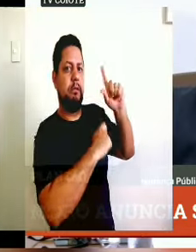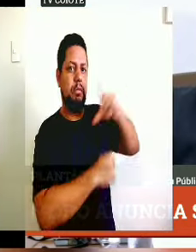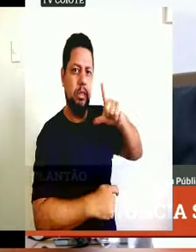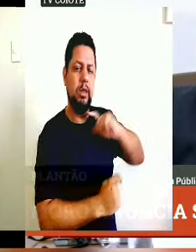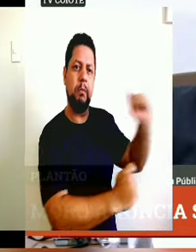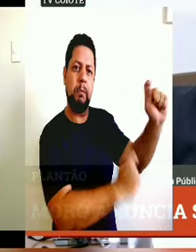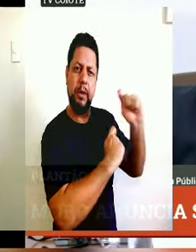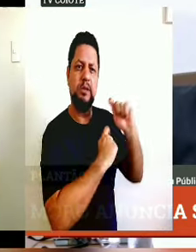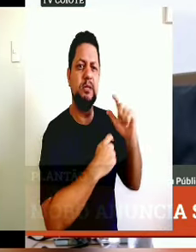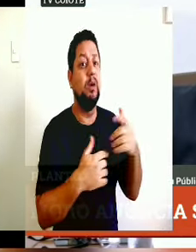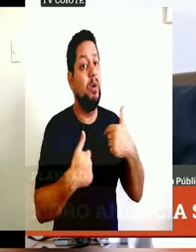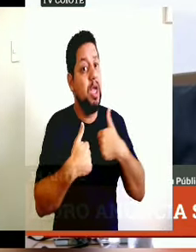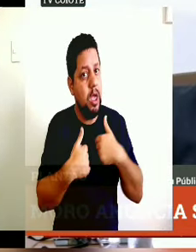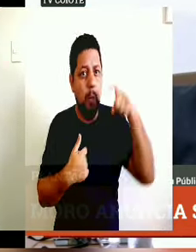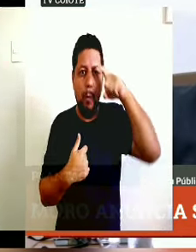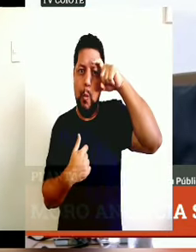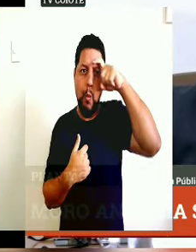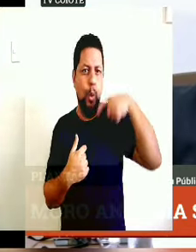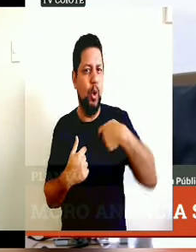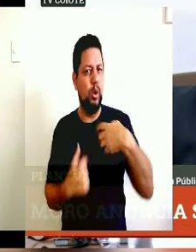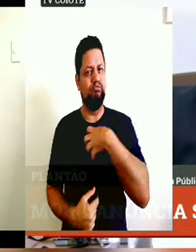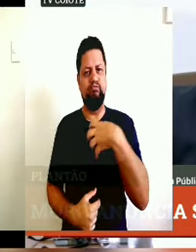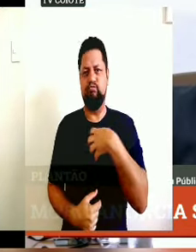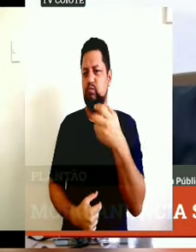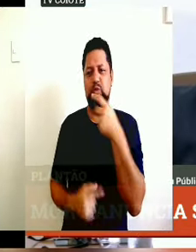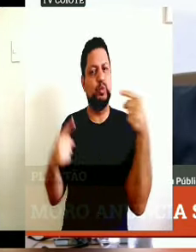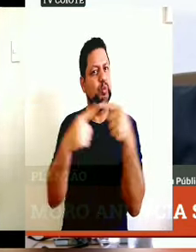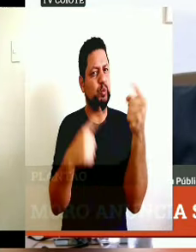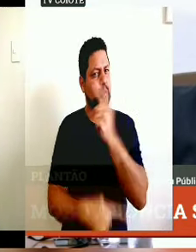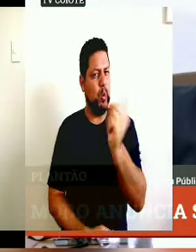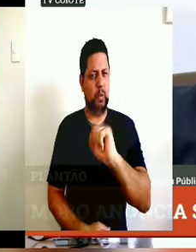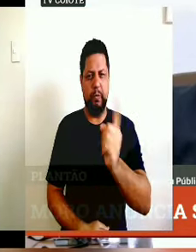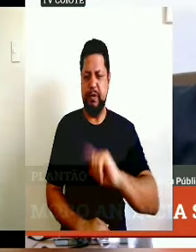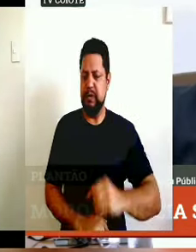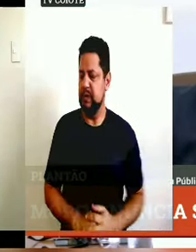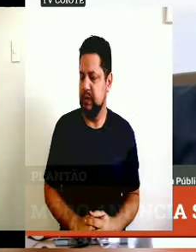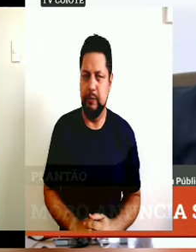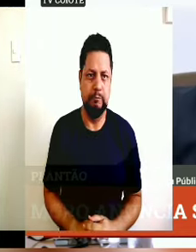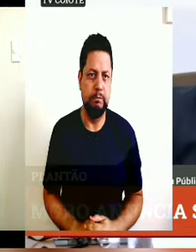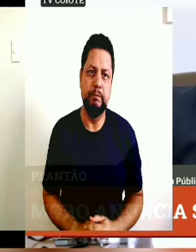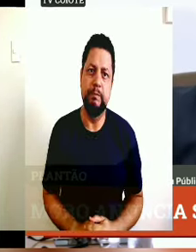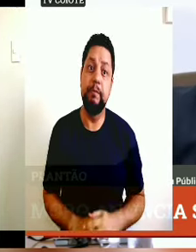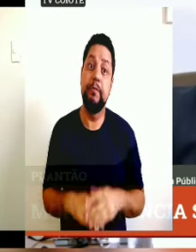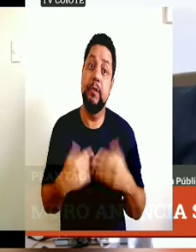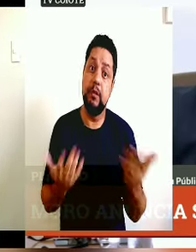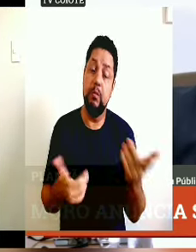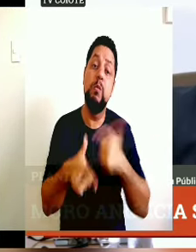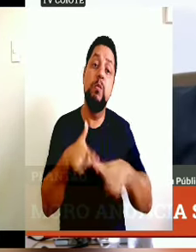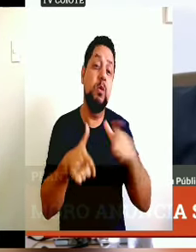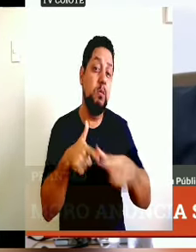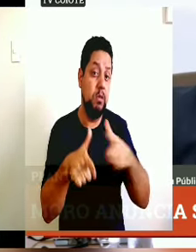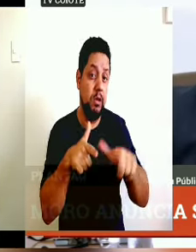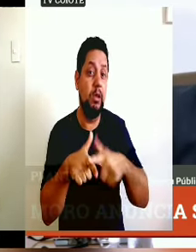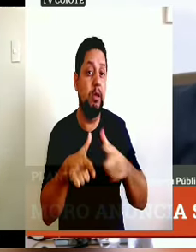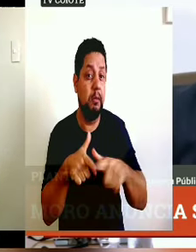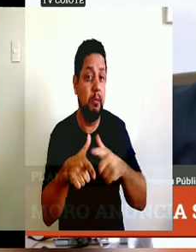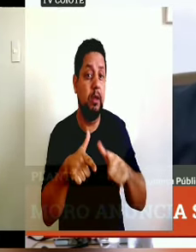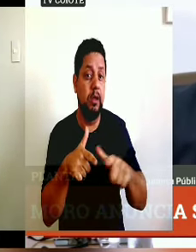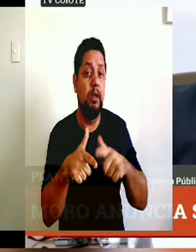que a meu ver não é aí apropriada. E o grande problema, uma substituição que